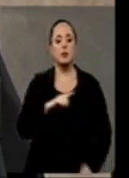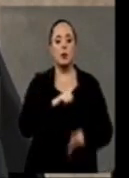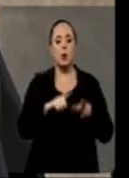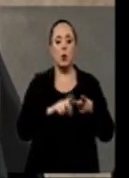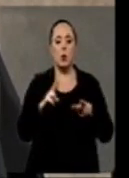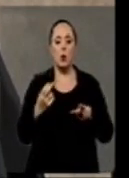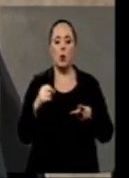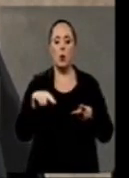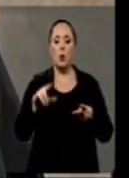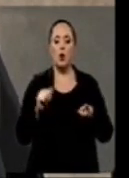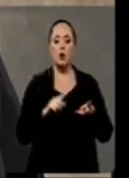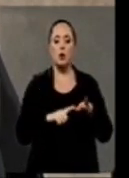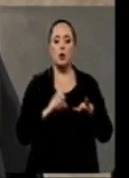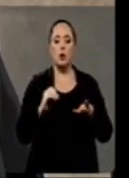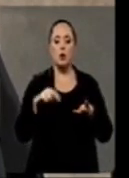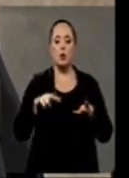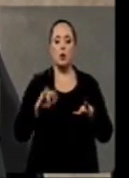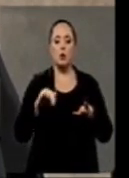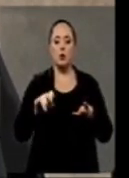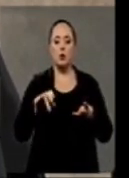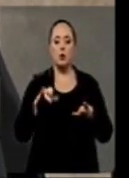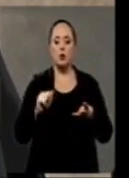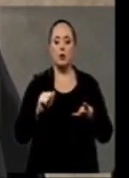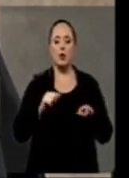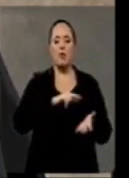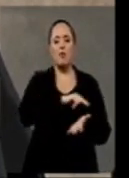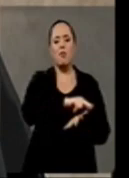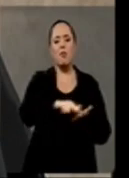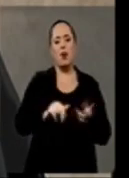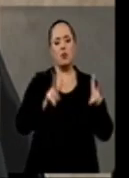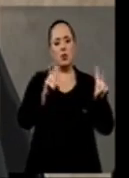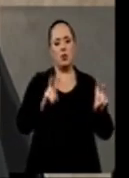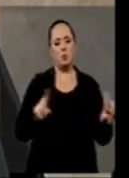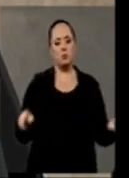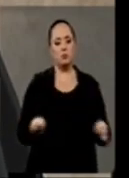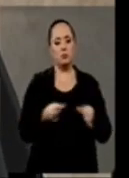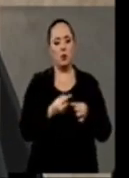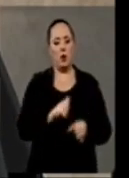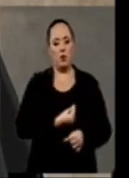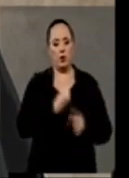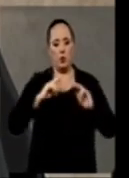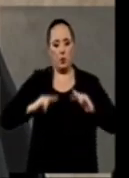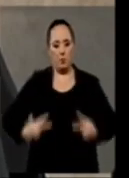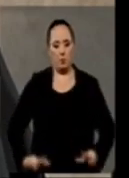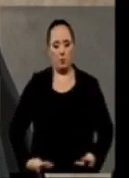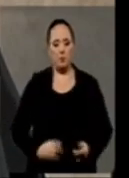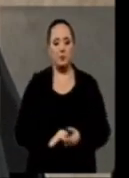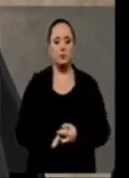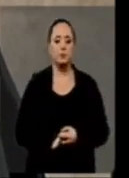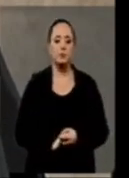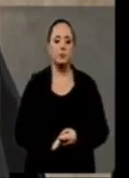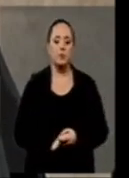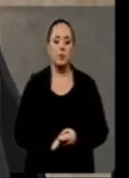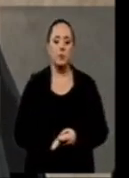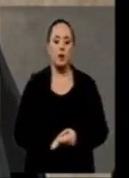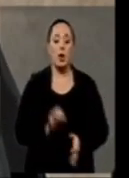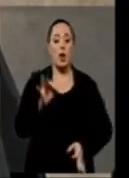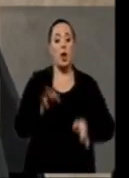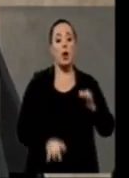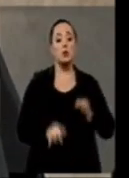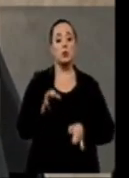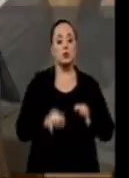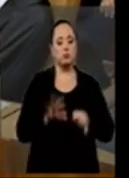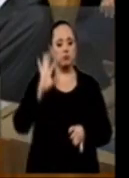dentre tantos outros aspectos da vida humana é a justiça que harmoniza com independência